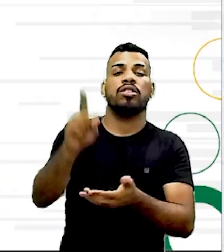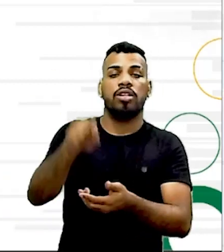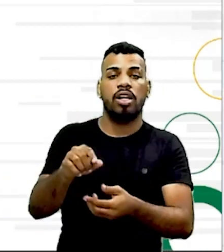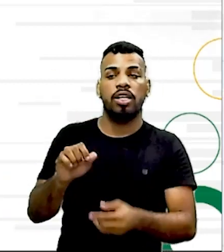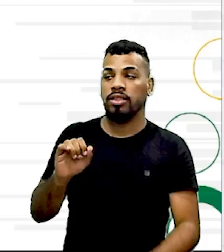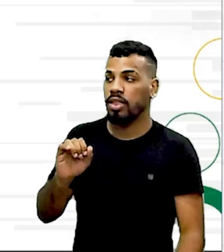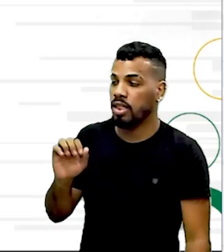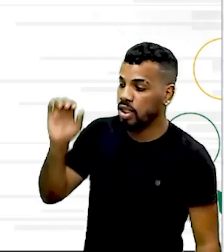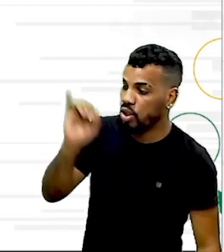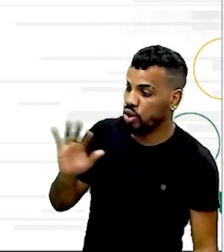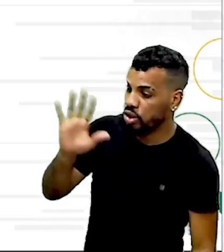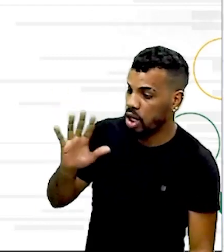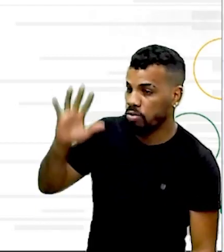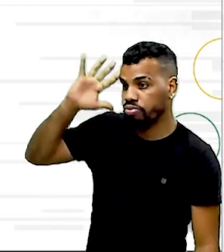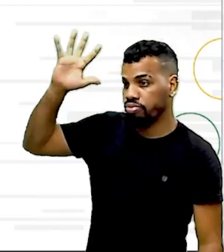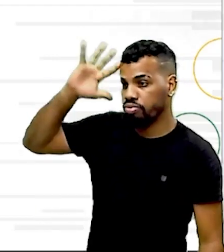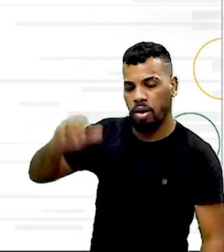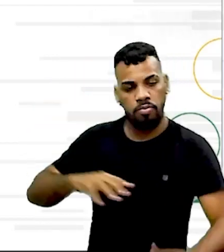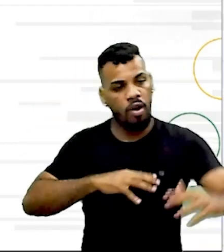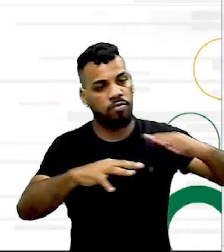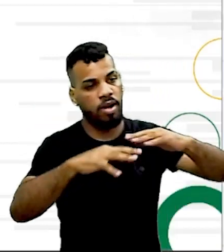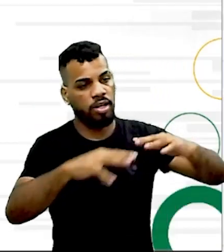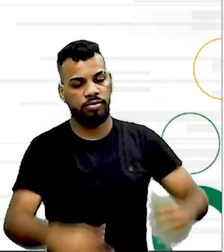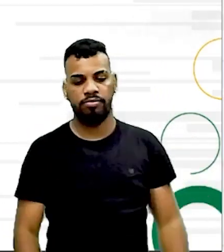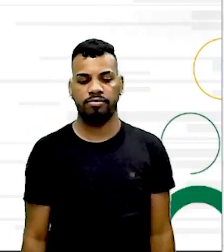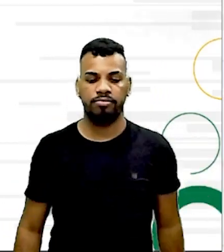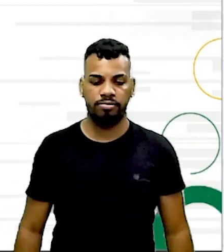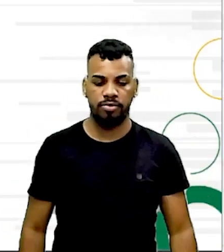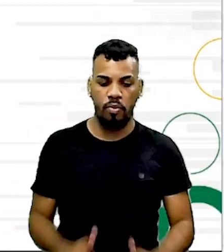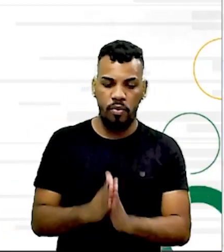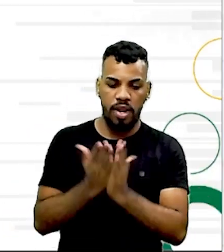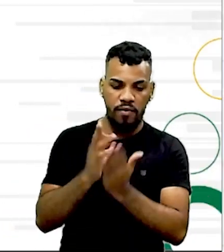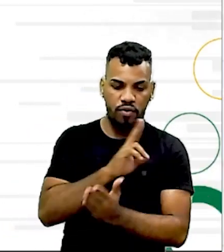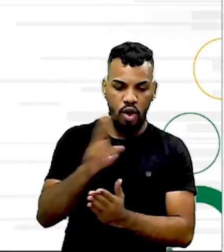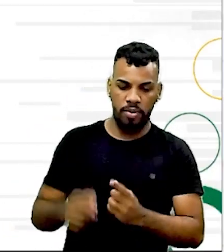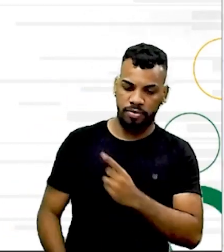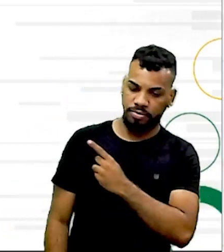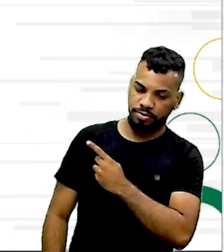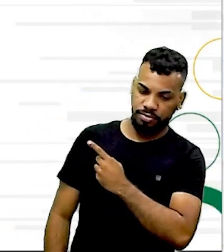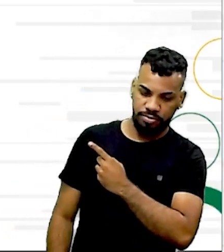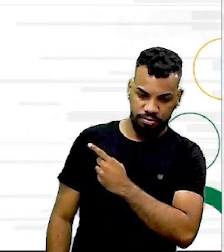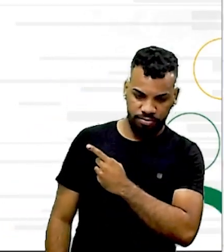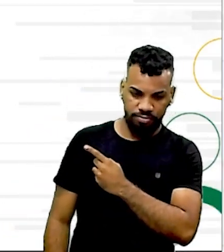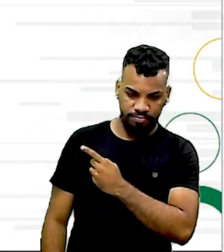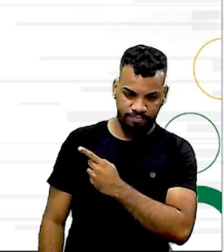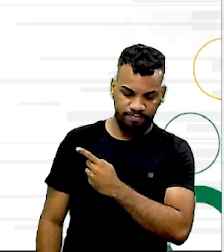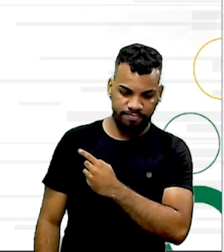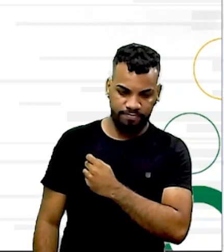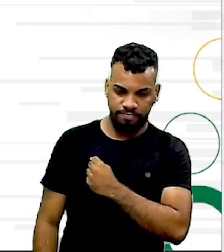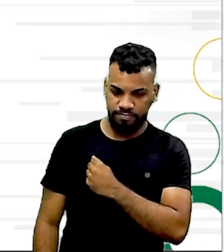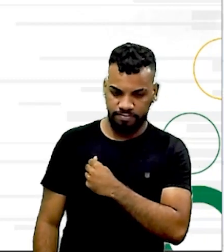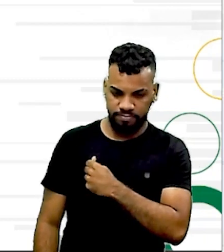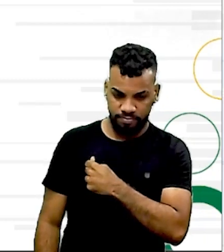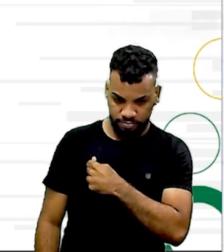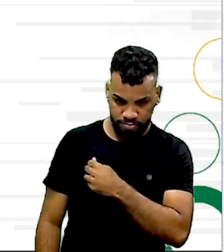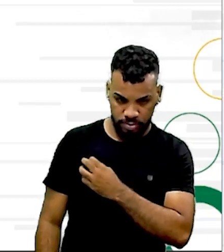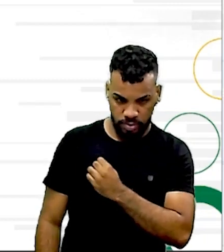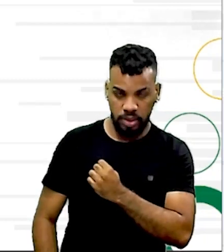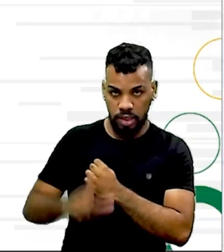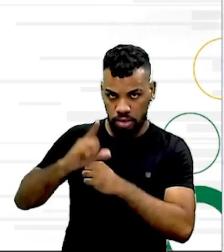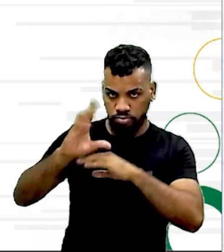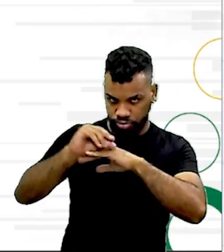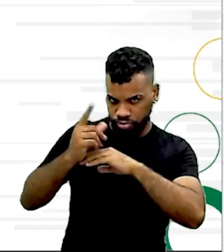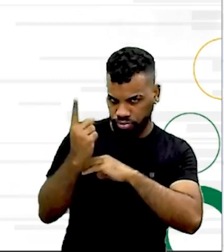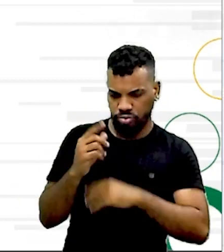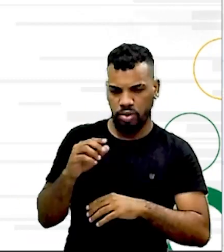ilusão de movimento no desenho. O nome do livro é O Kit de Sobrevivência do Animador, Animator Survival